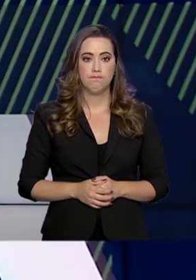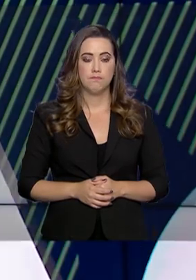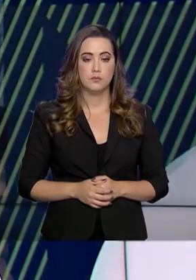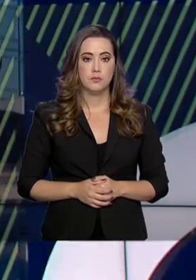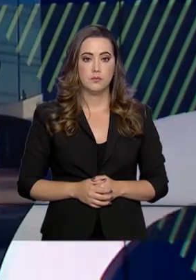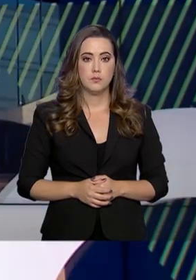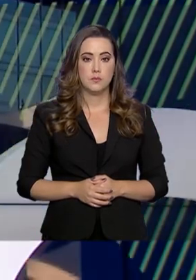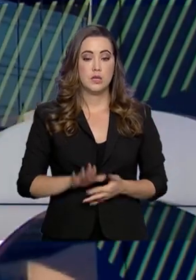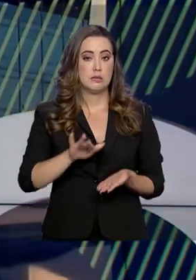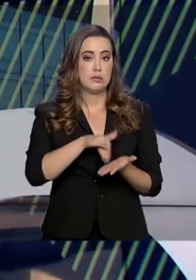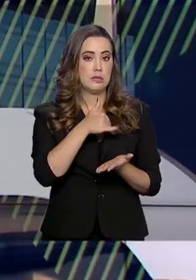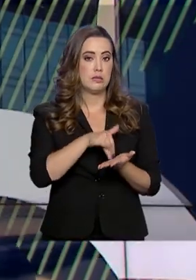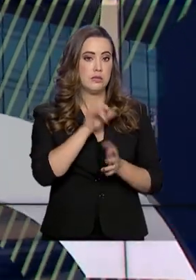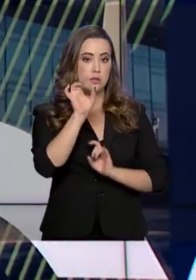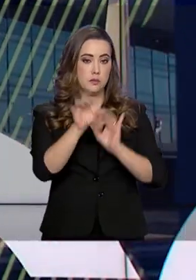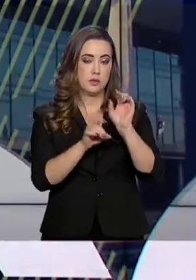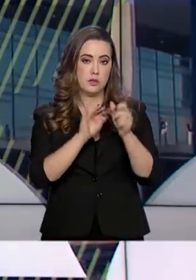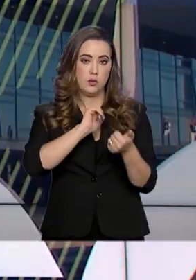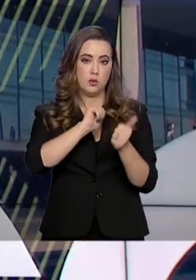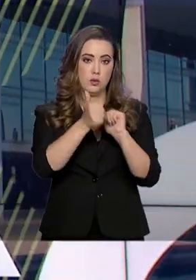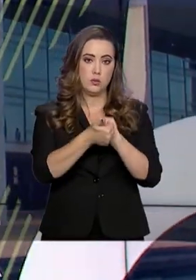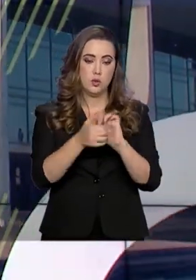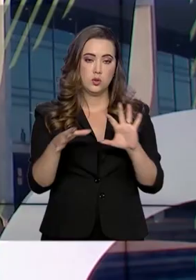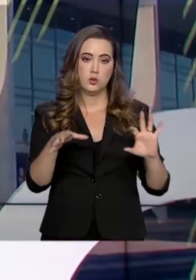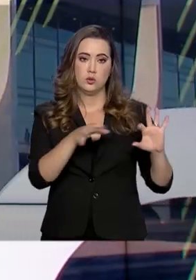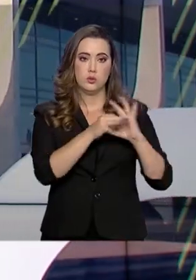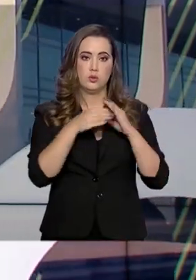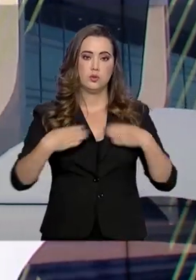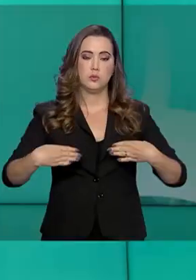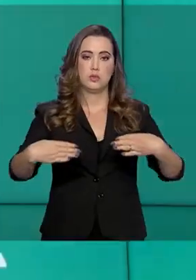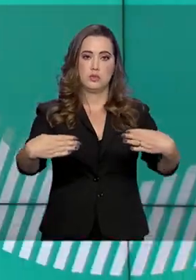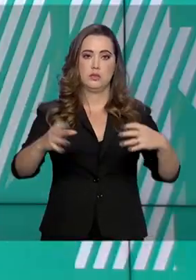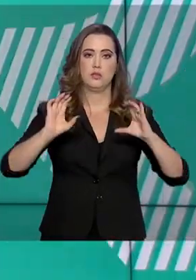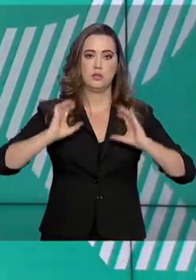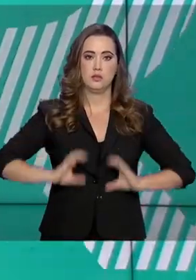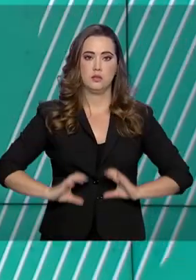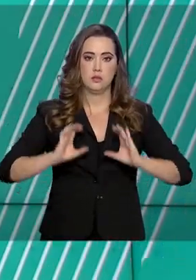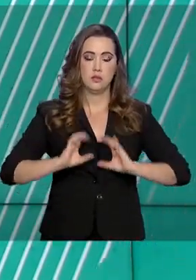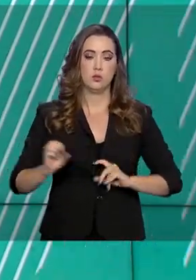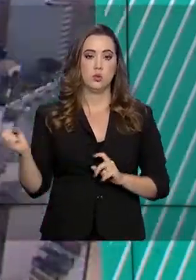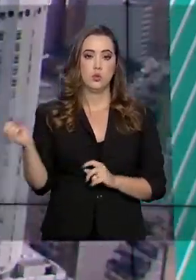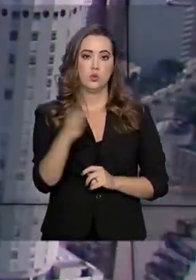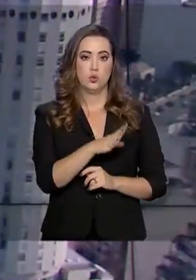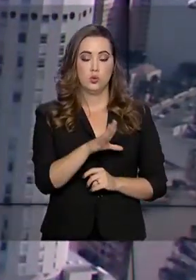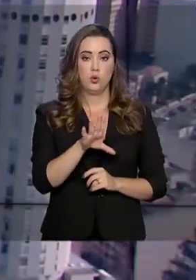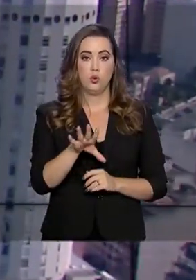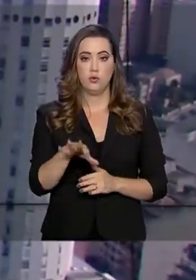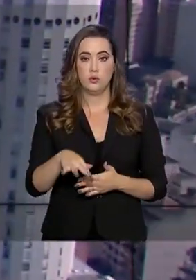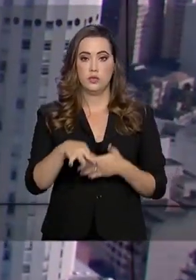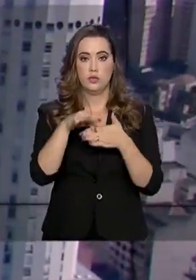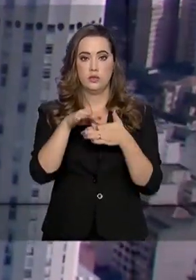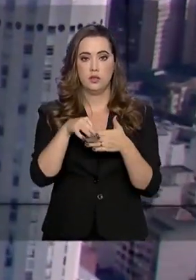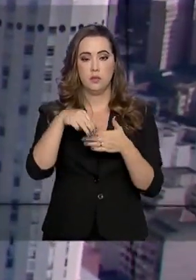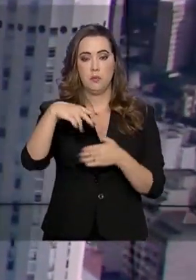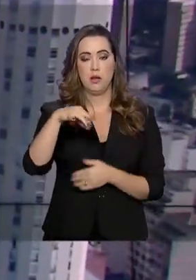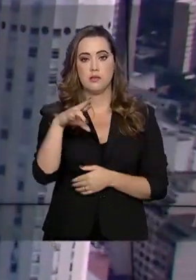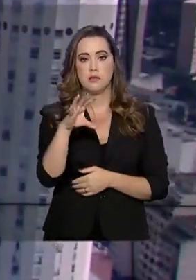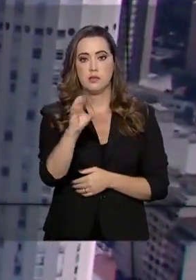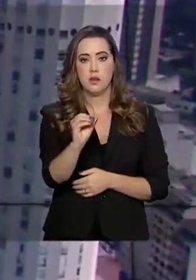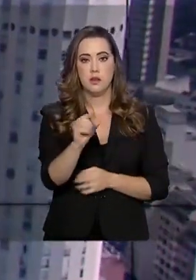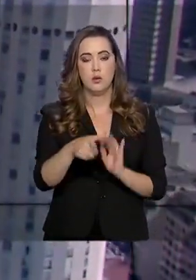a secretaria especial dos portos ligado ao ministério da cidadania tem um novo titular marcelo reis magalhães